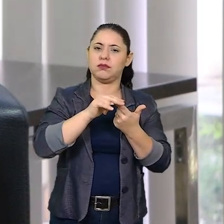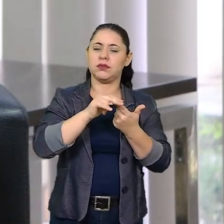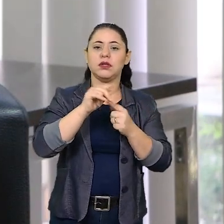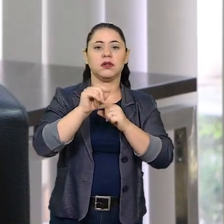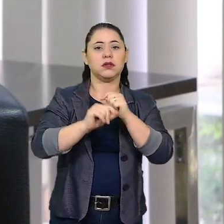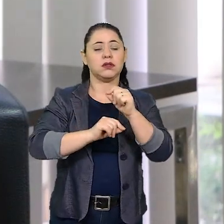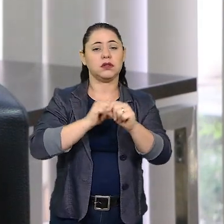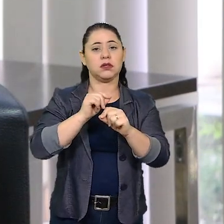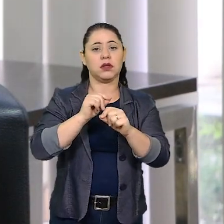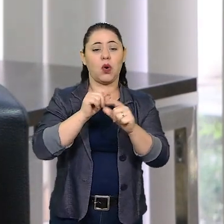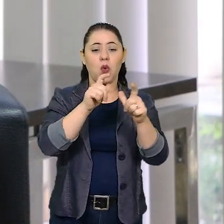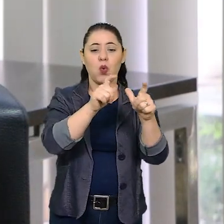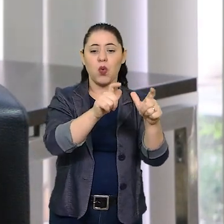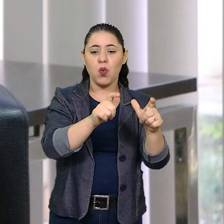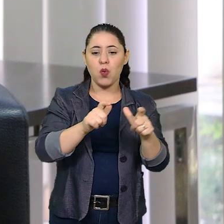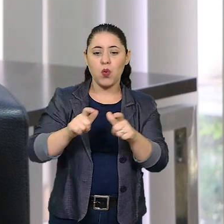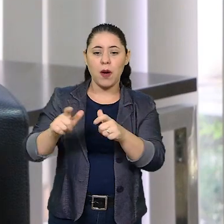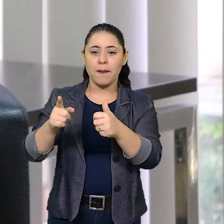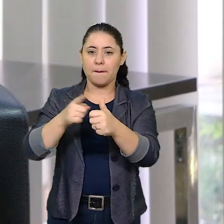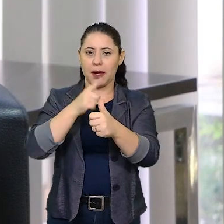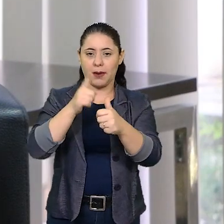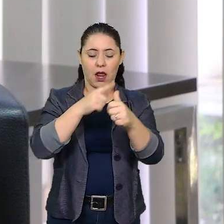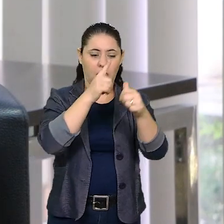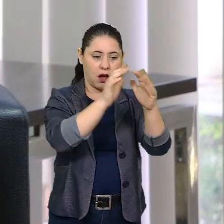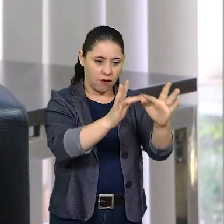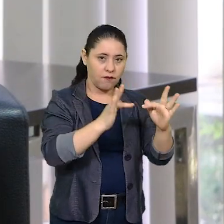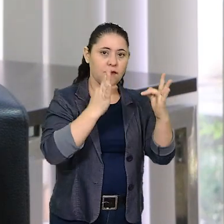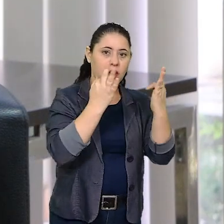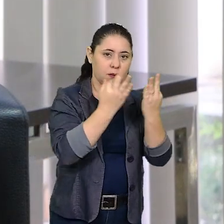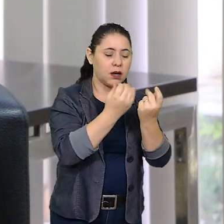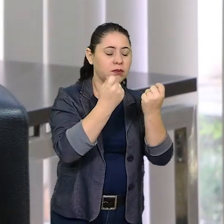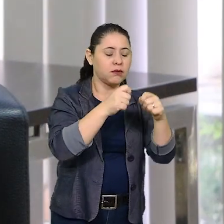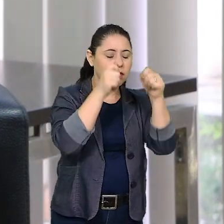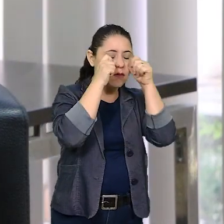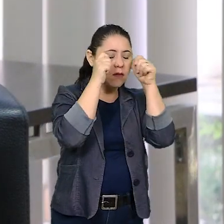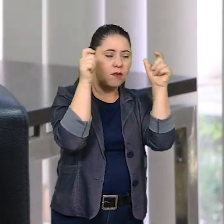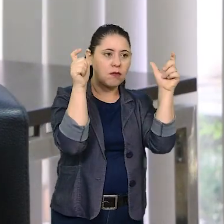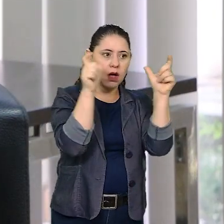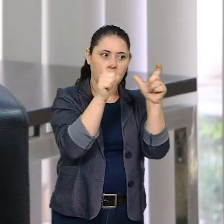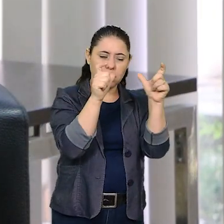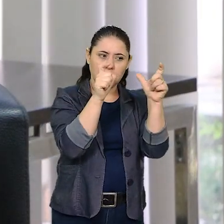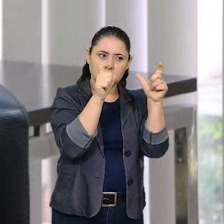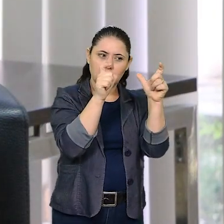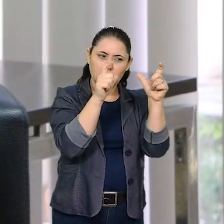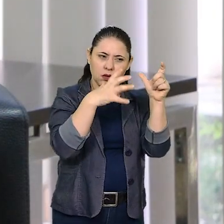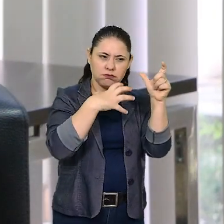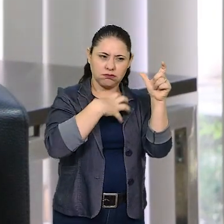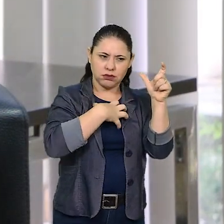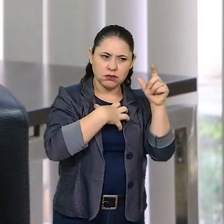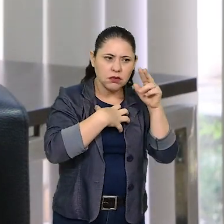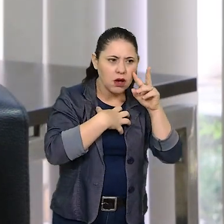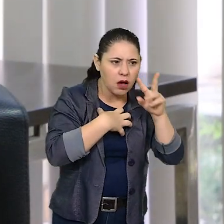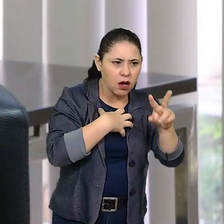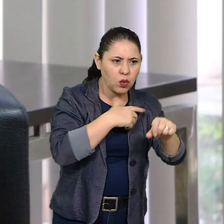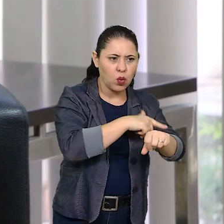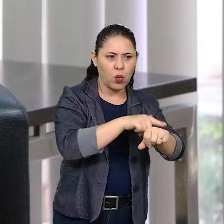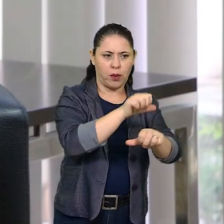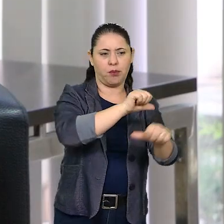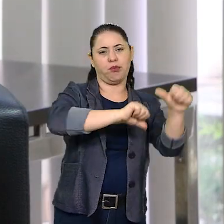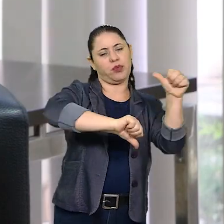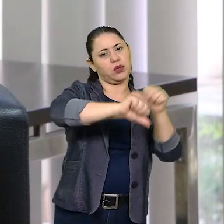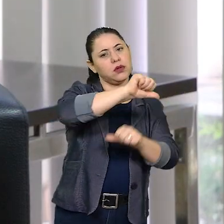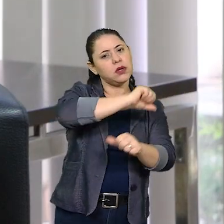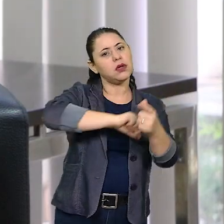vários fatores, vários locais. Primeiro, a própria família, que tem que prestar atenção naqueles sinais que nós falamos, de mudanças